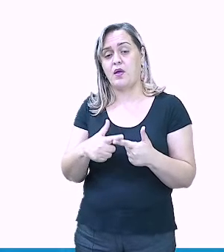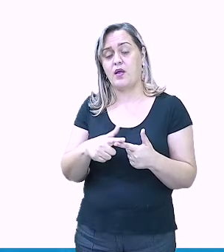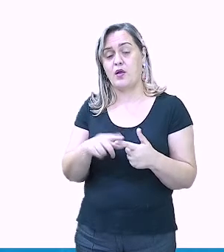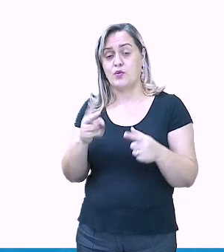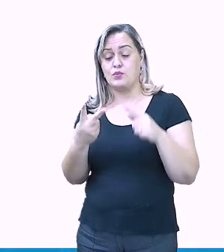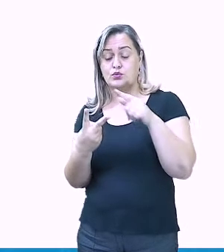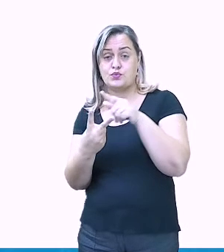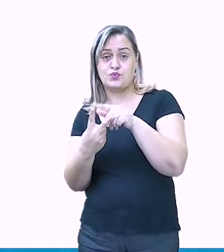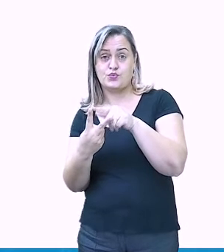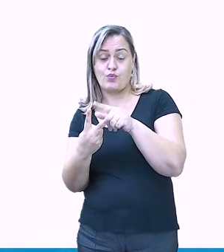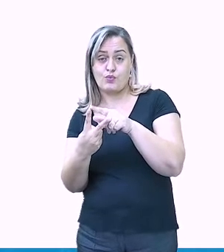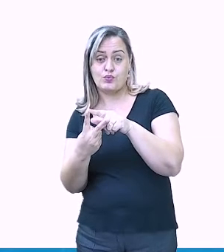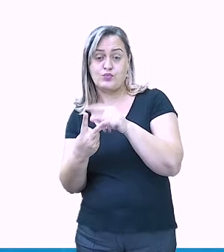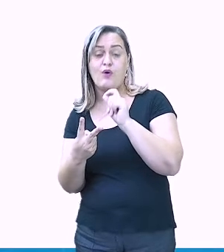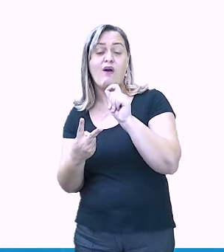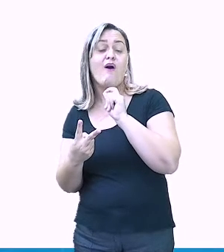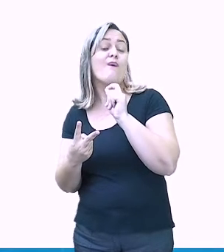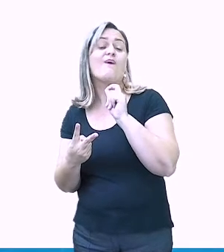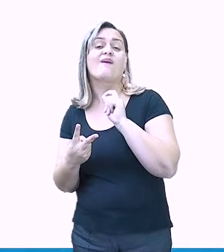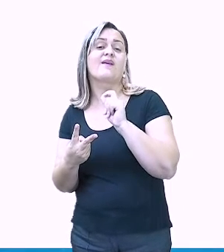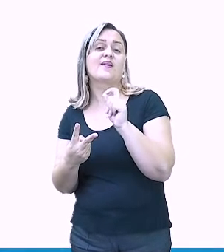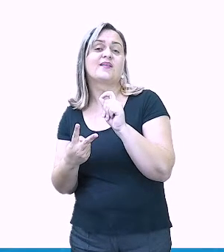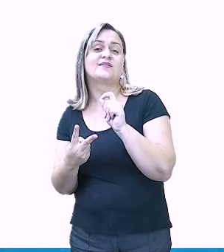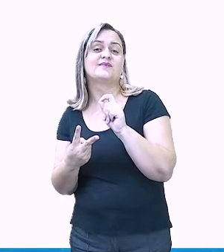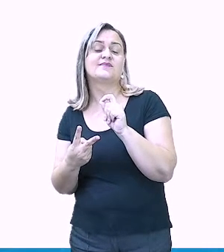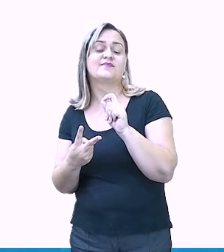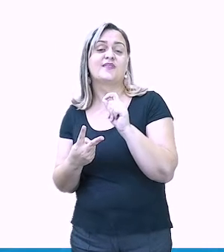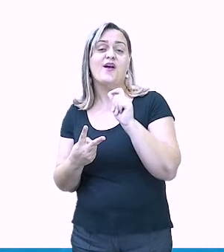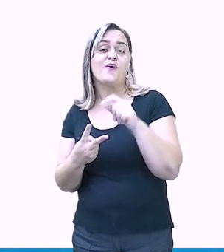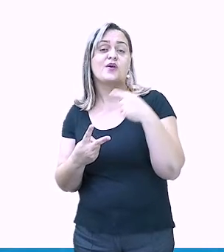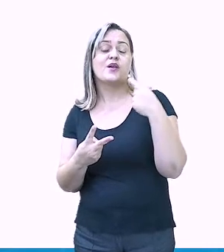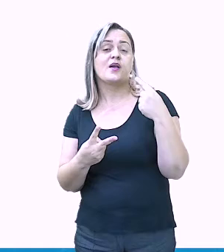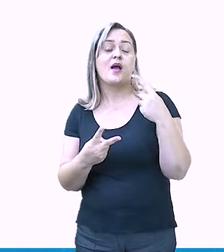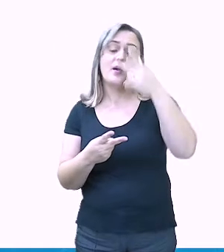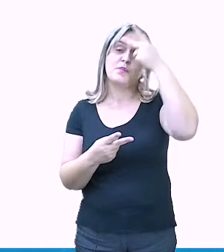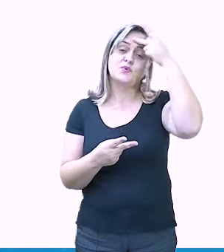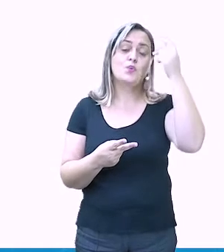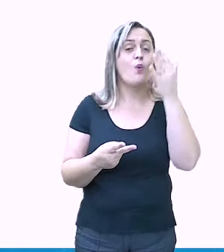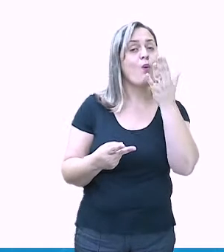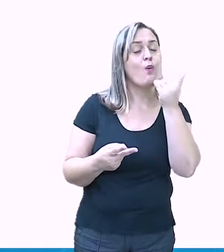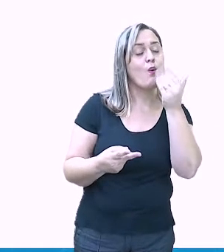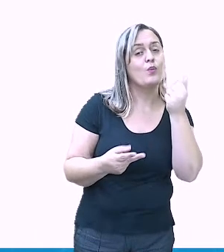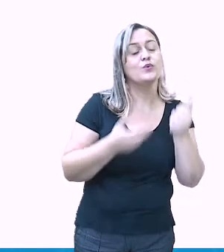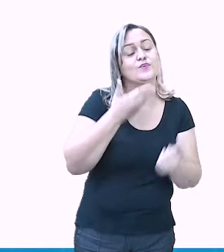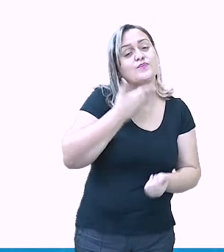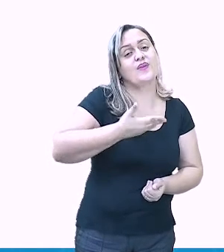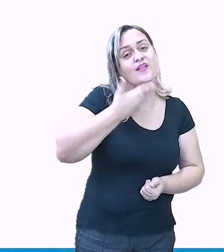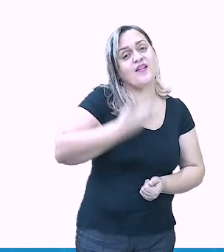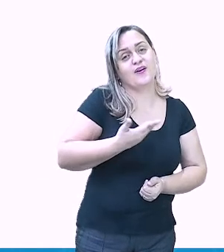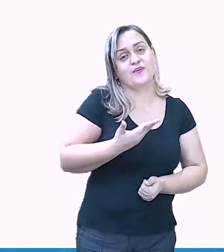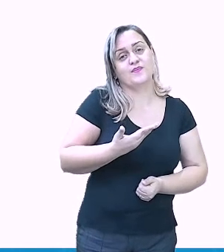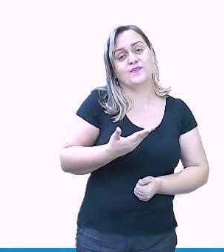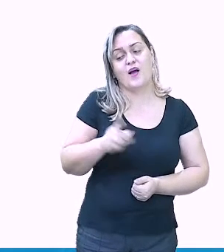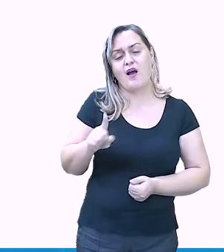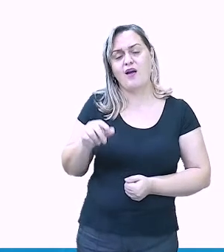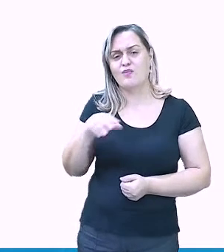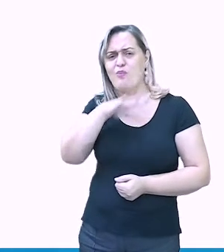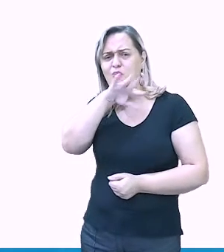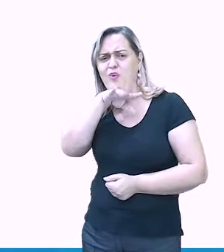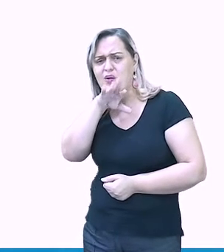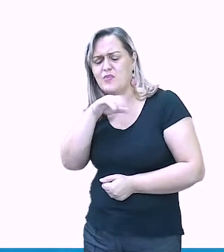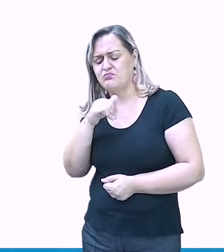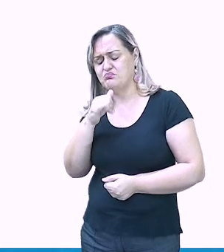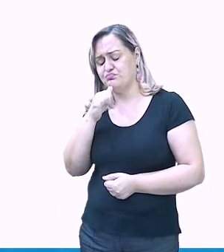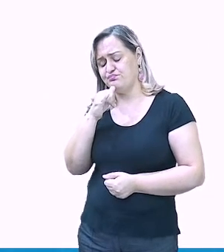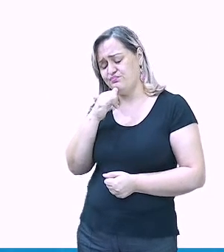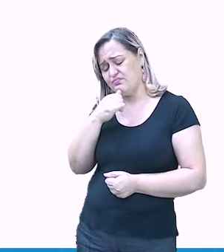Natal, não há essa mesma satisfação. Esse, oh meu Deus, é no sentido de apelo, né?